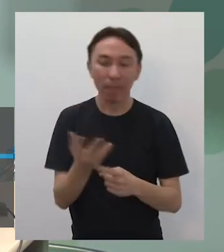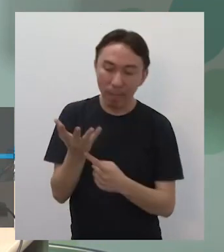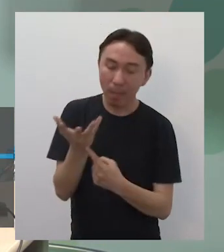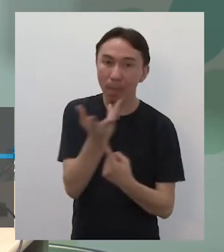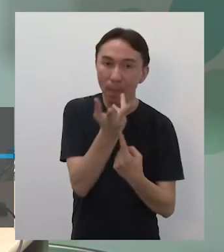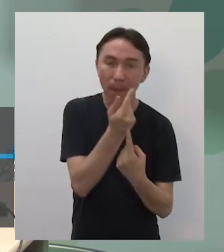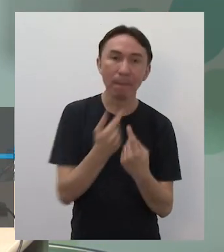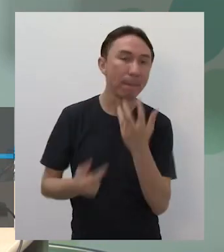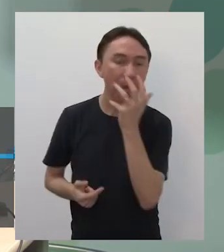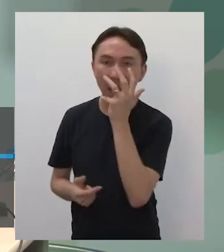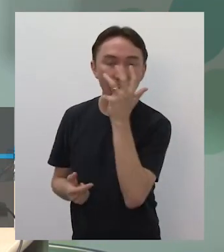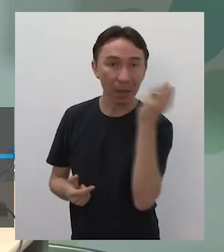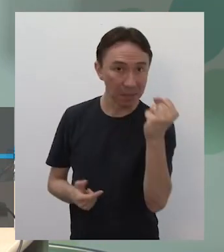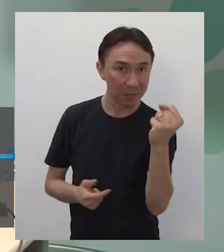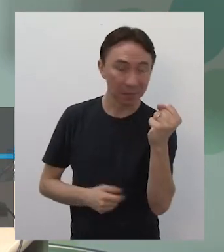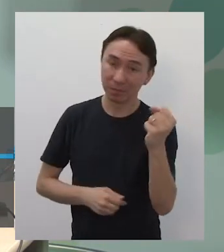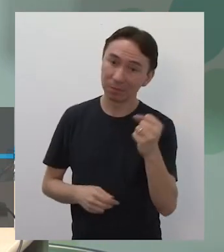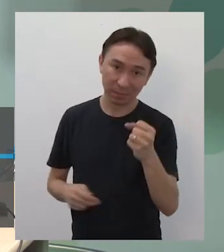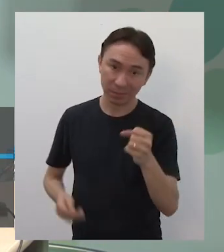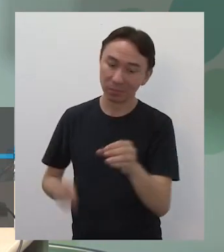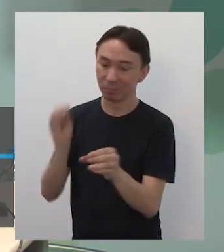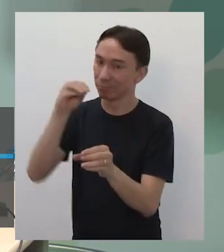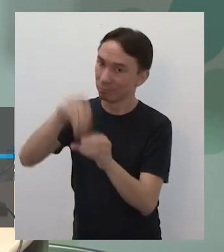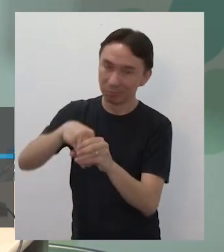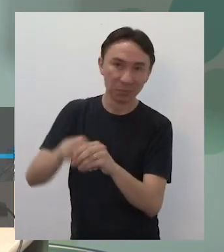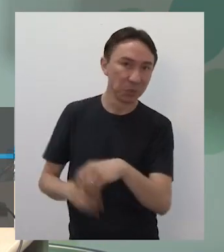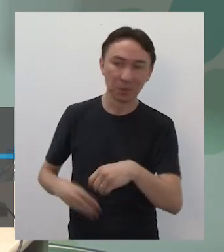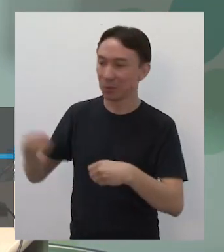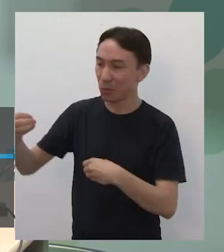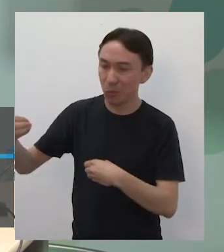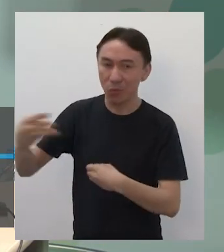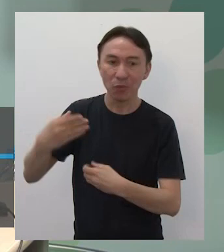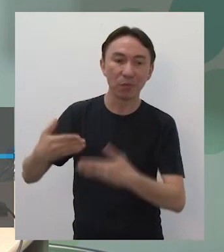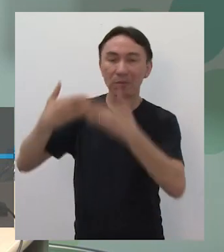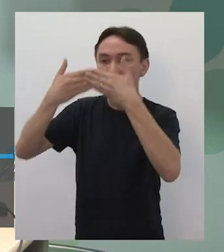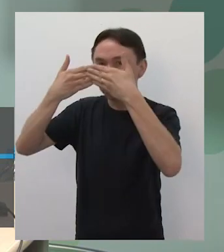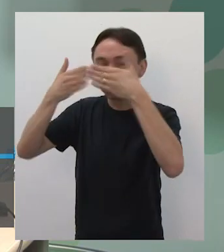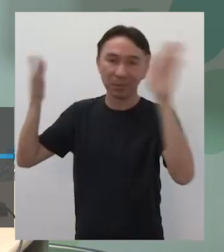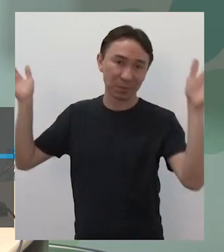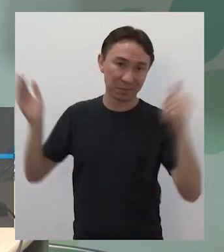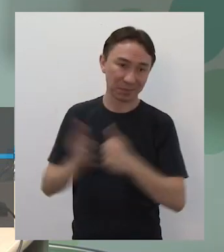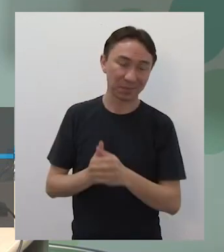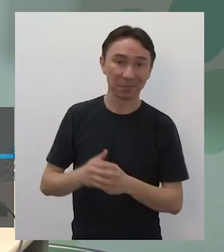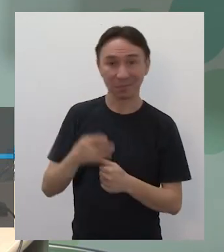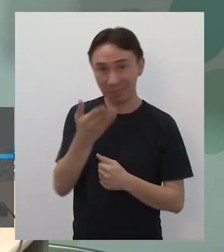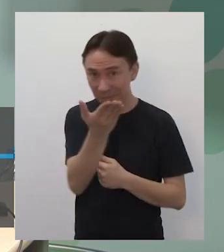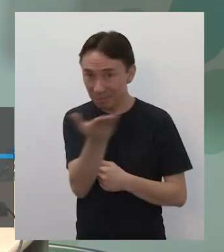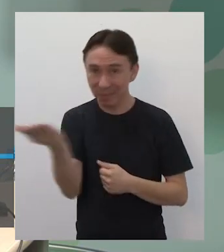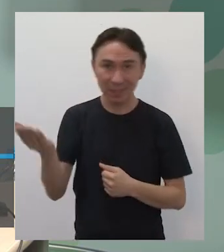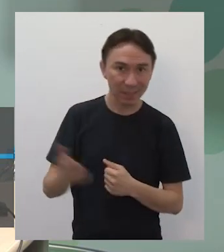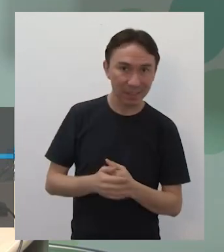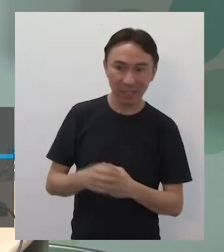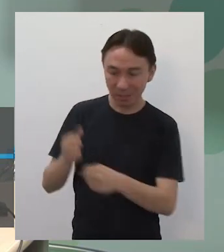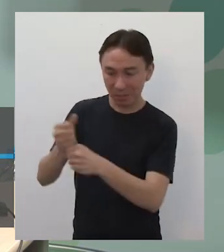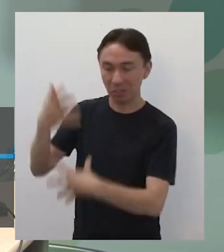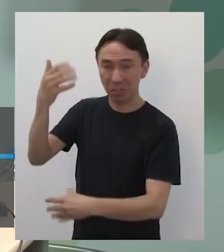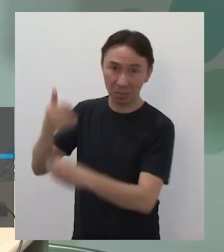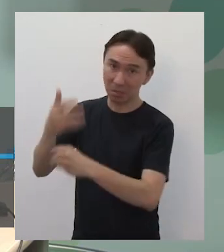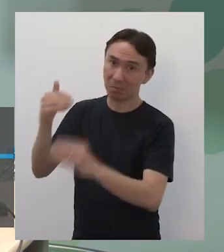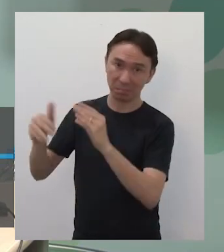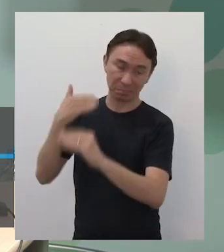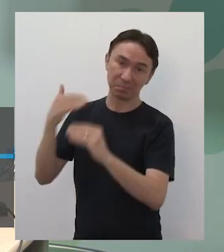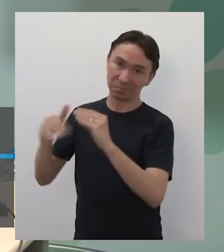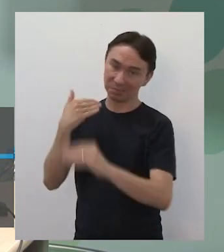habilidades aí dentro dessa macrocompetência, e ficaríamos muito felizes se vocês pudessem compartilhar conosco aqui no chat. A Maria Fernanda